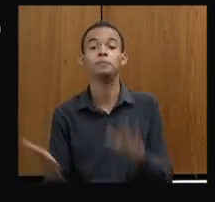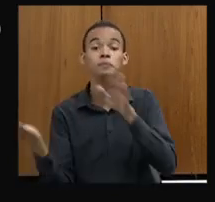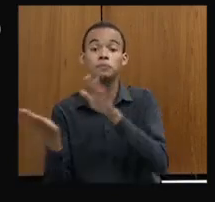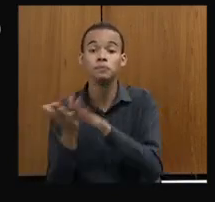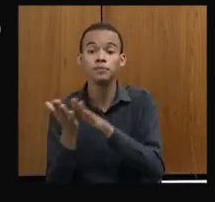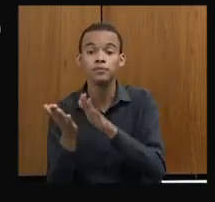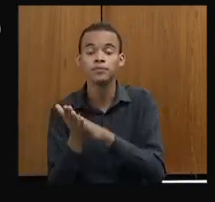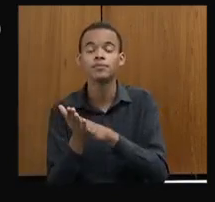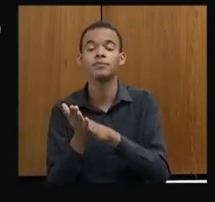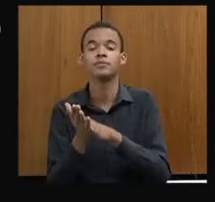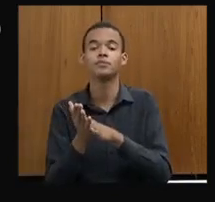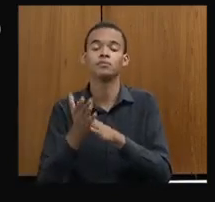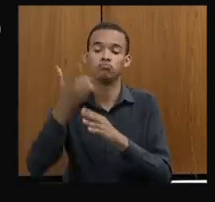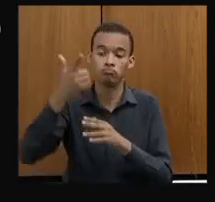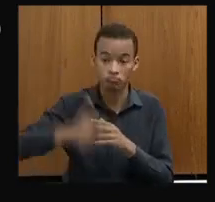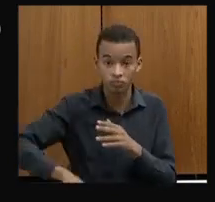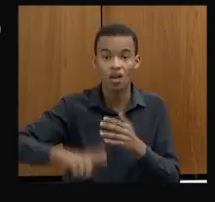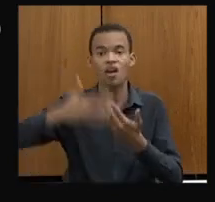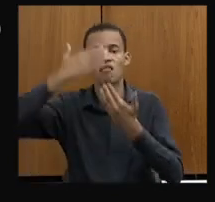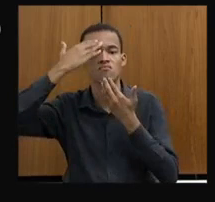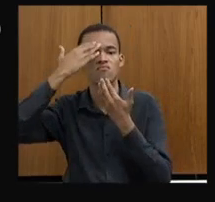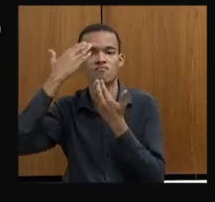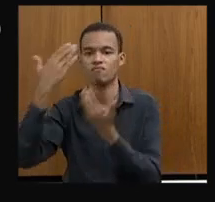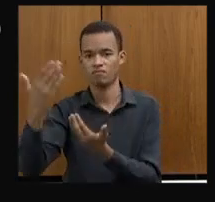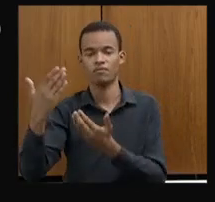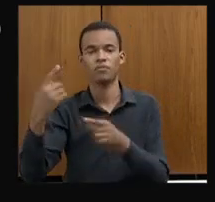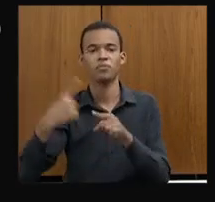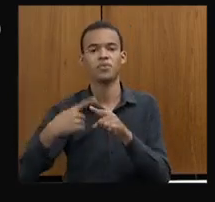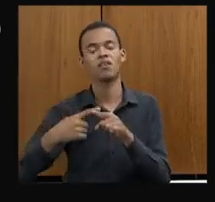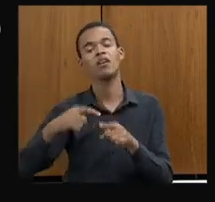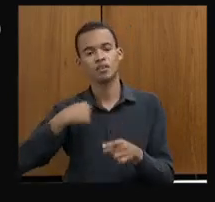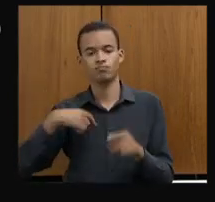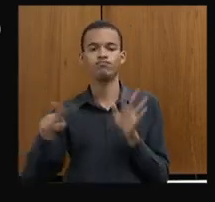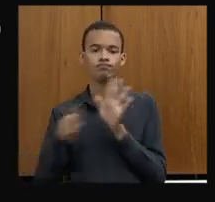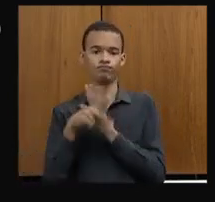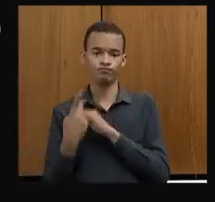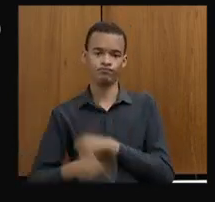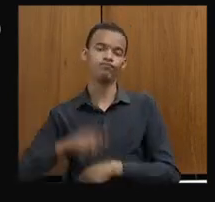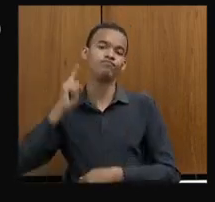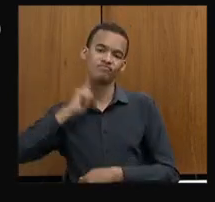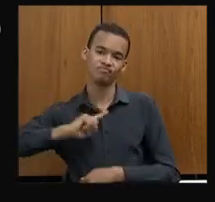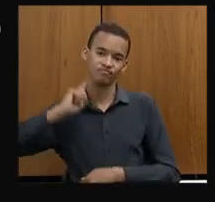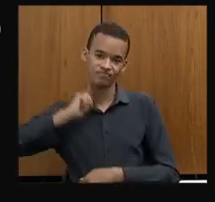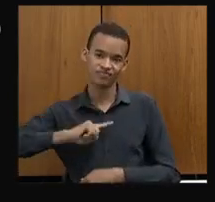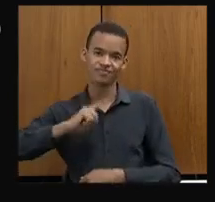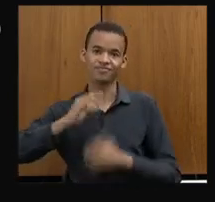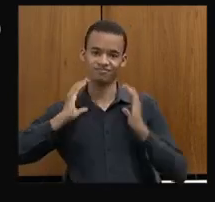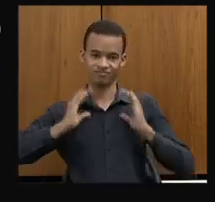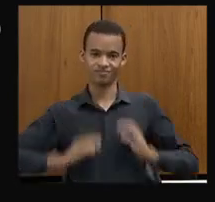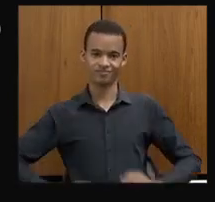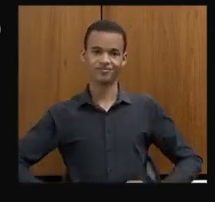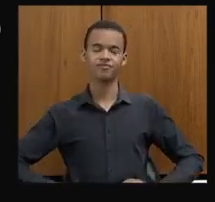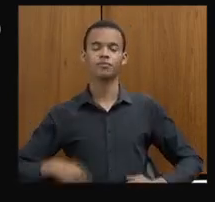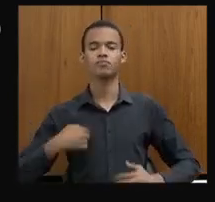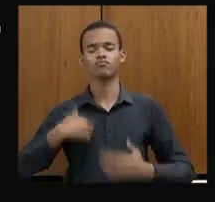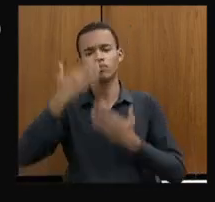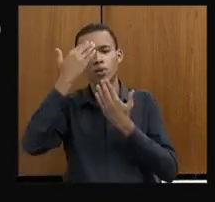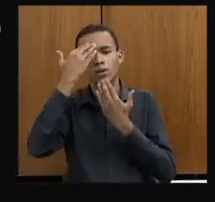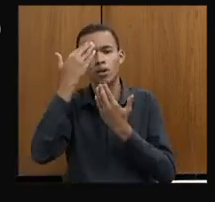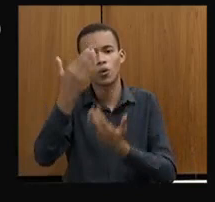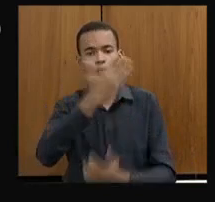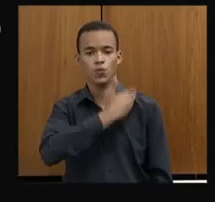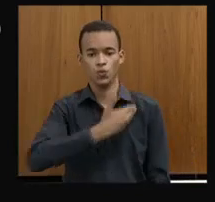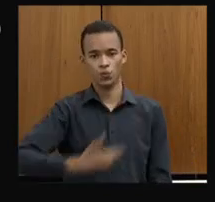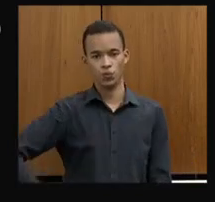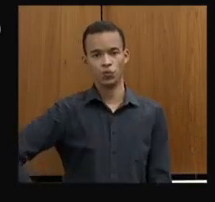agradecer como cidadão Mineiro esse trabalho maravilhoso que Governador Romeu Zema através